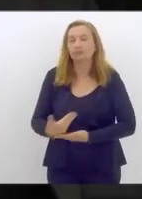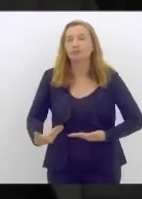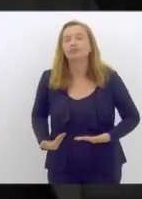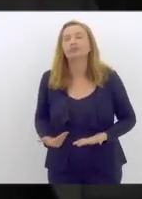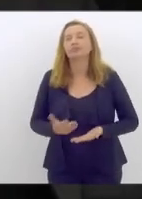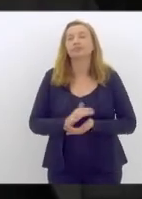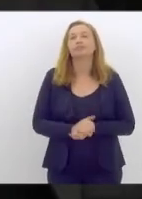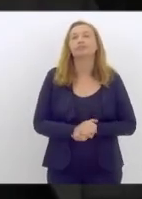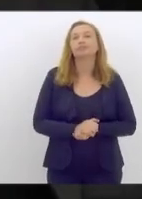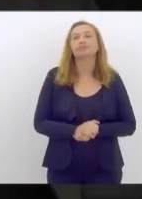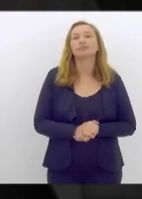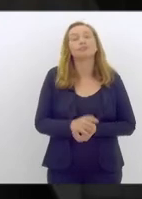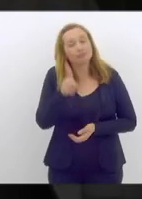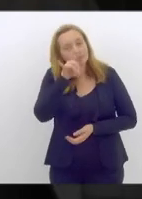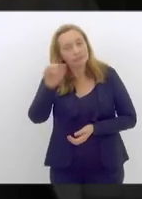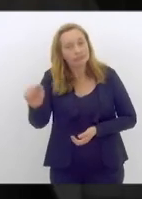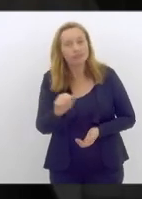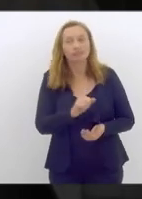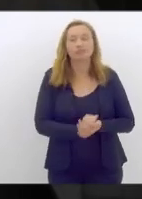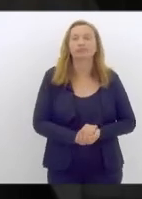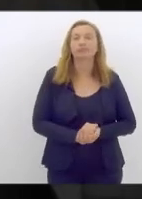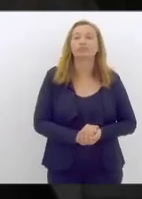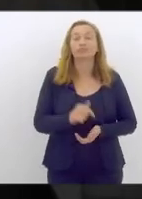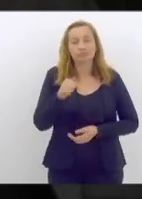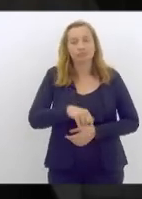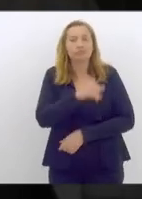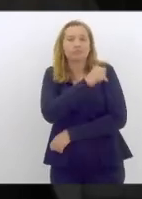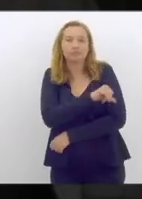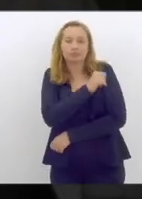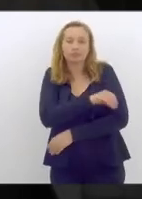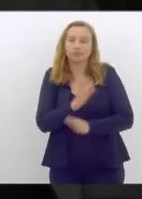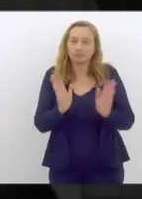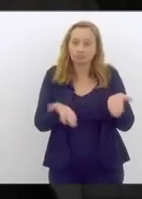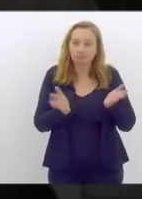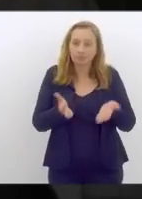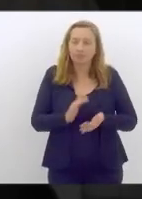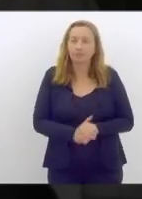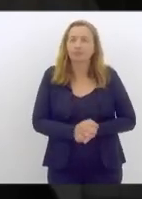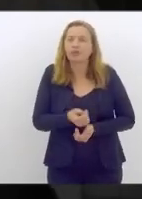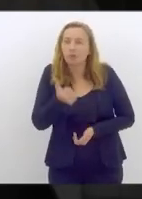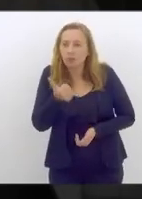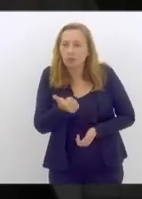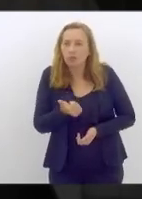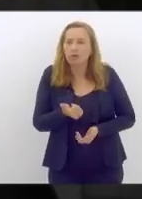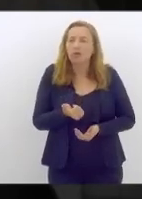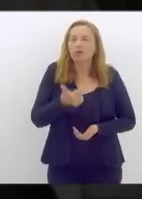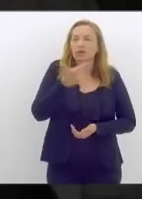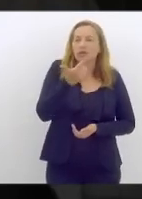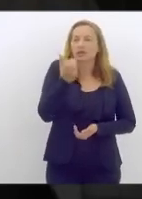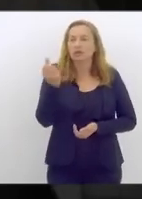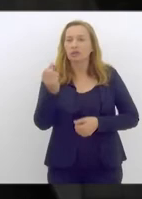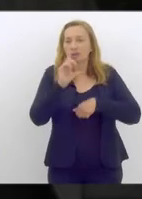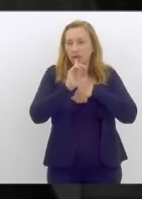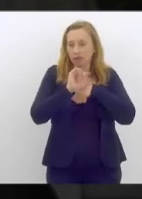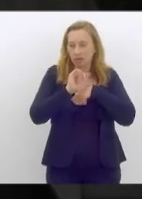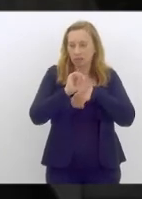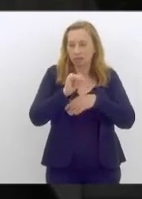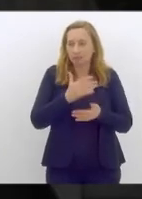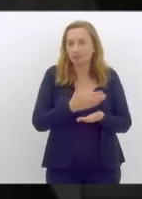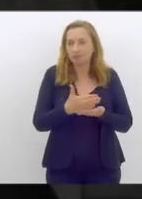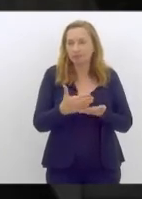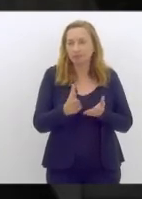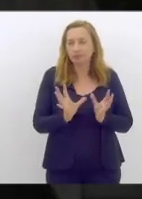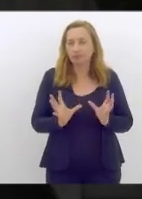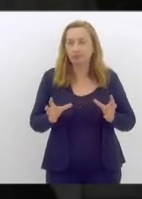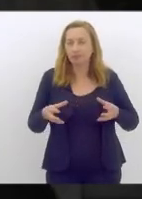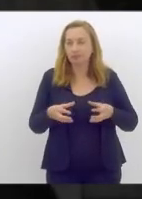alusivos a essa data inclusive aqui no Rio de Janeiro hoje daqui a pouco a partir das 16 horas é uma